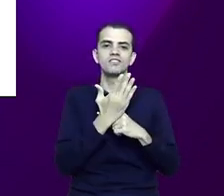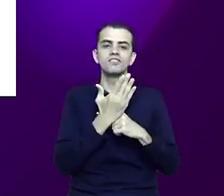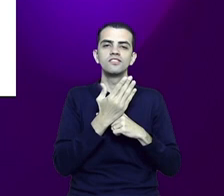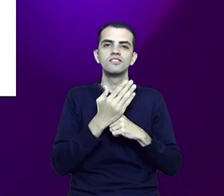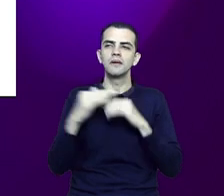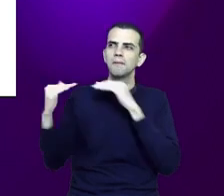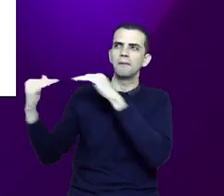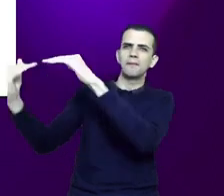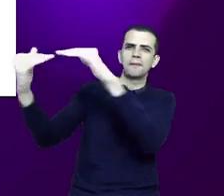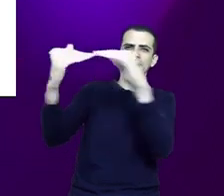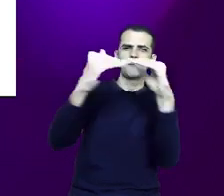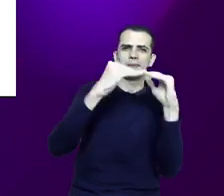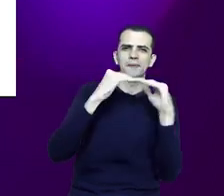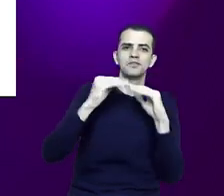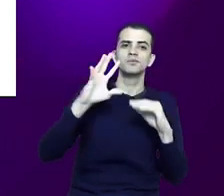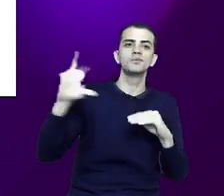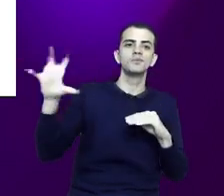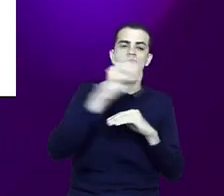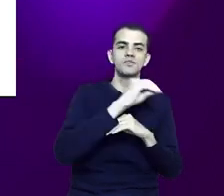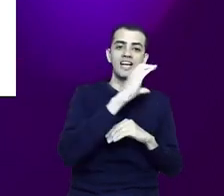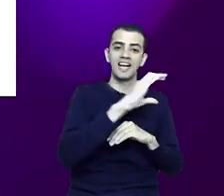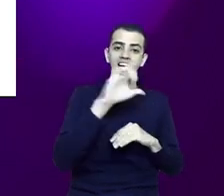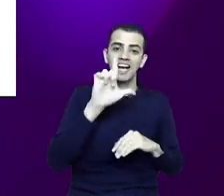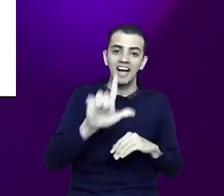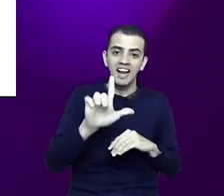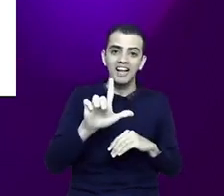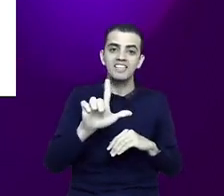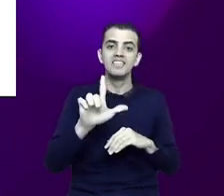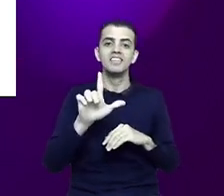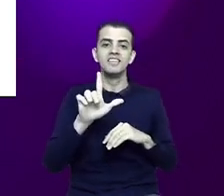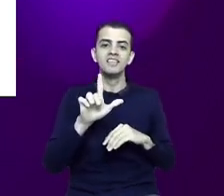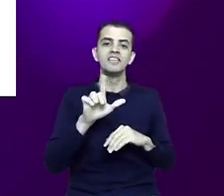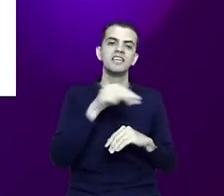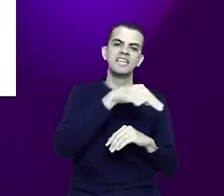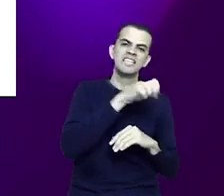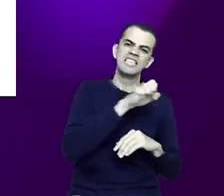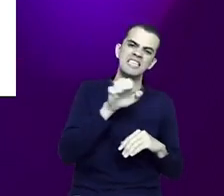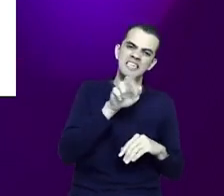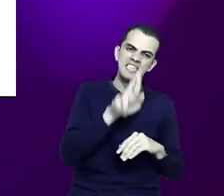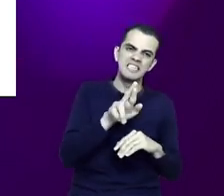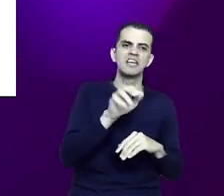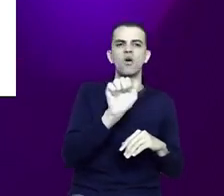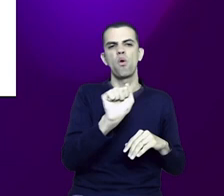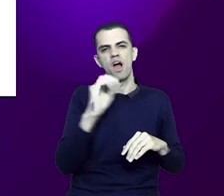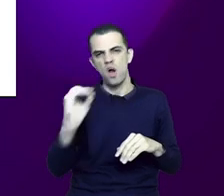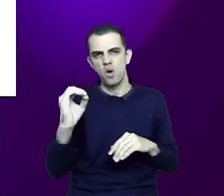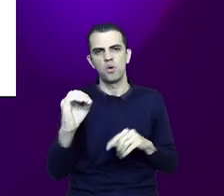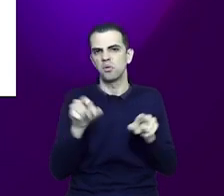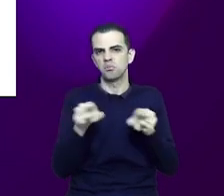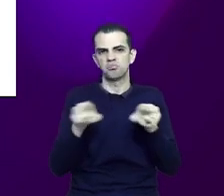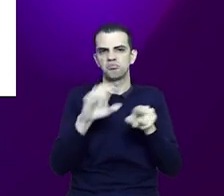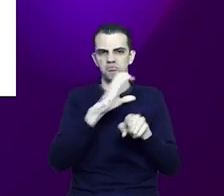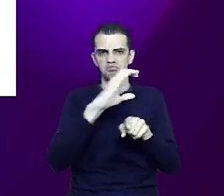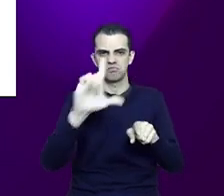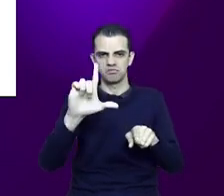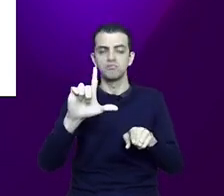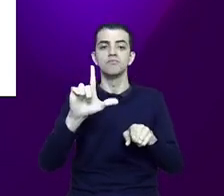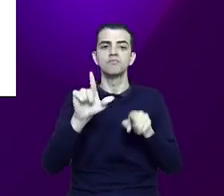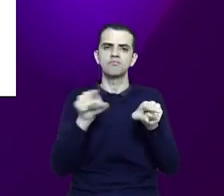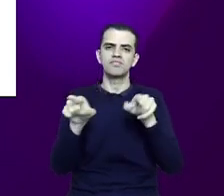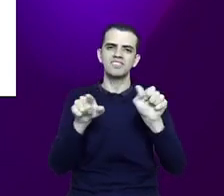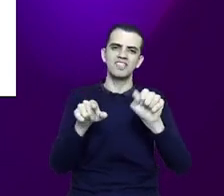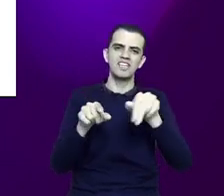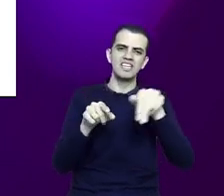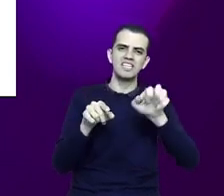avaliadores quanto à classificação utilizada, tanto de Neer quanto na classificação AO, com